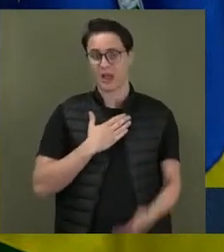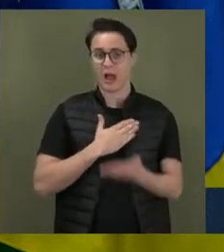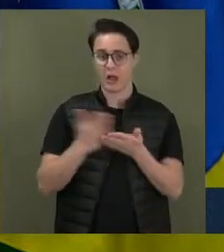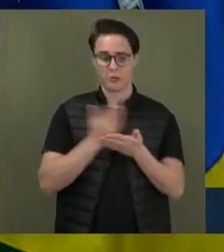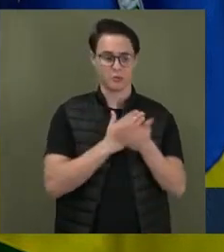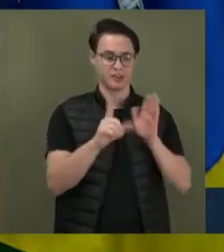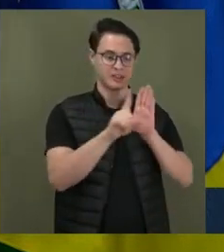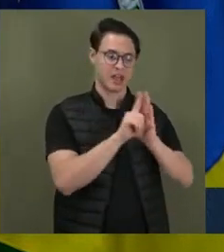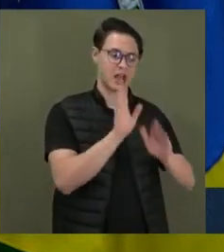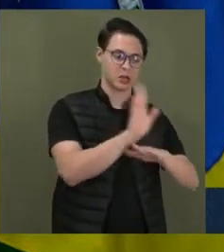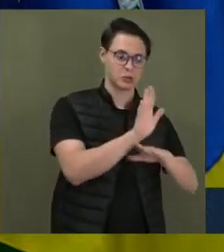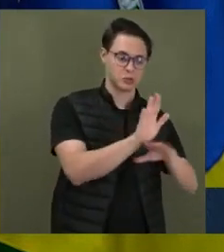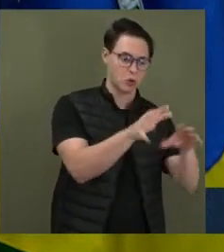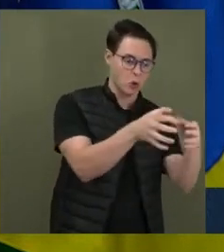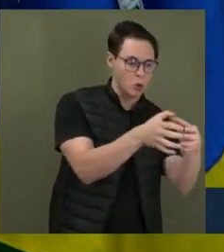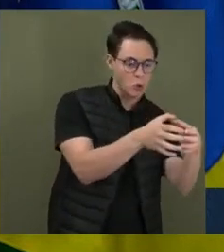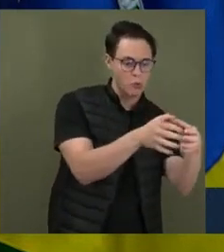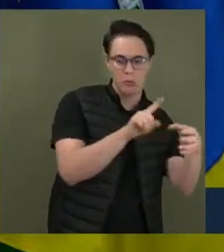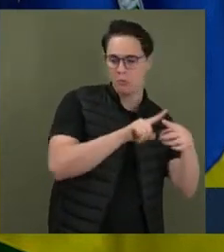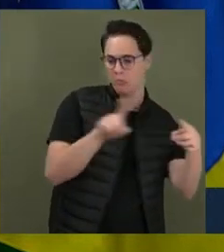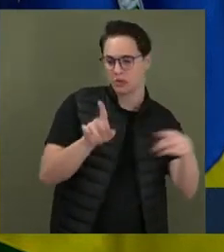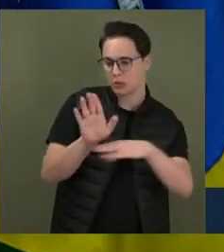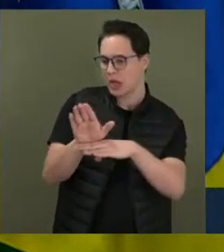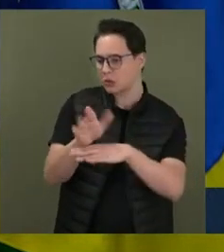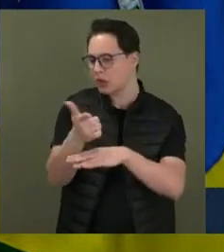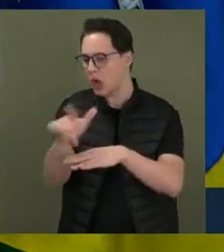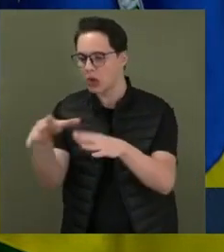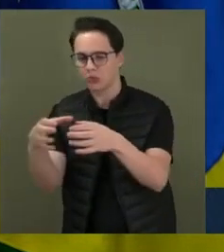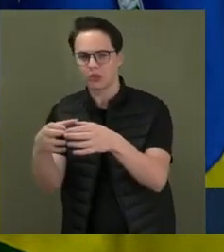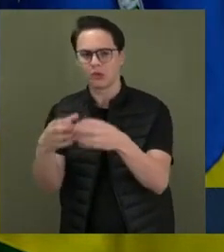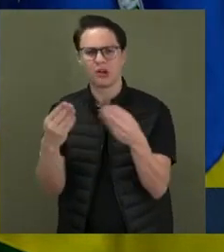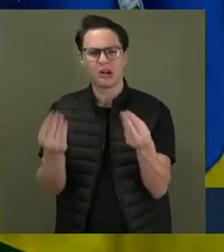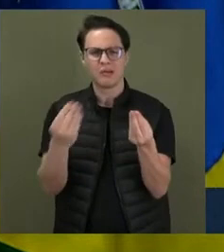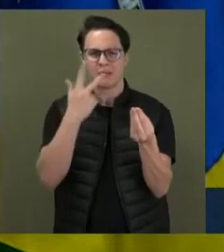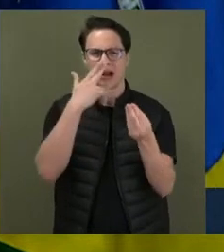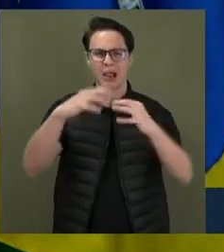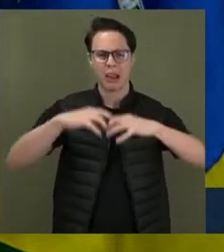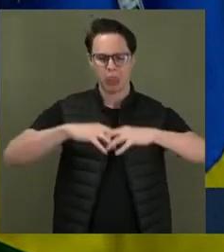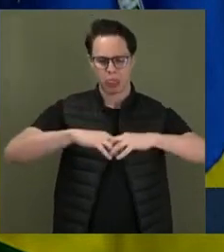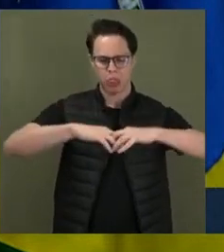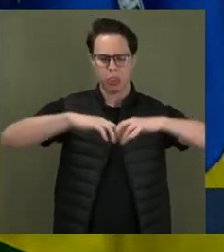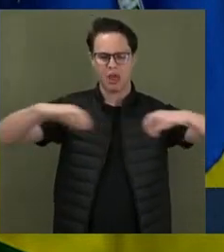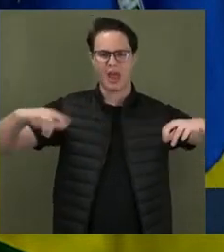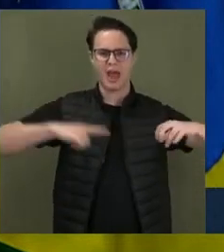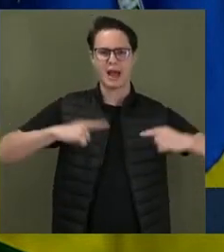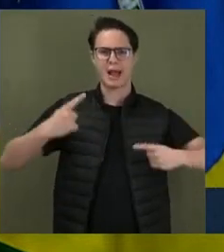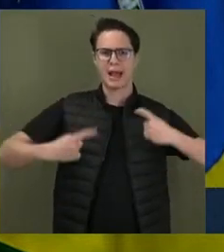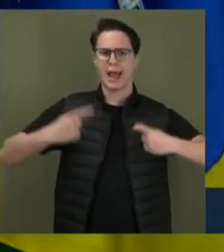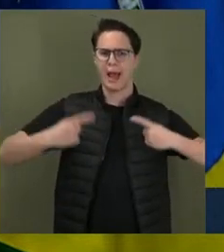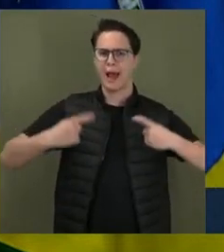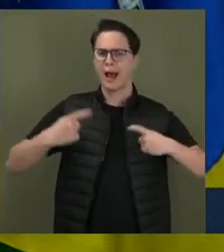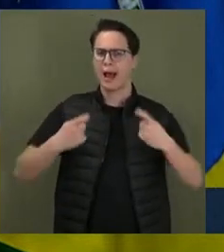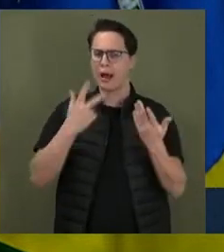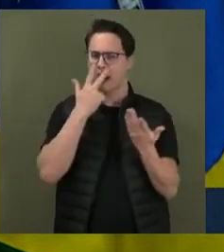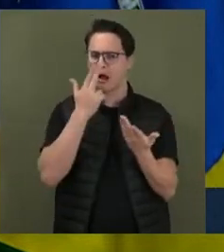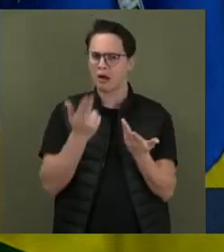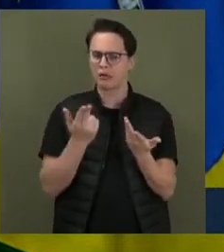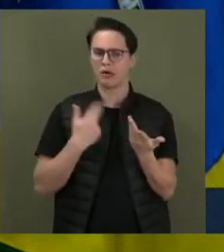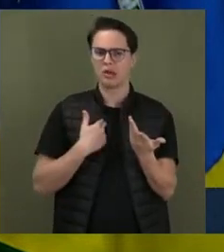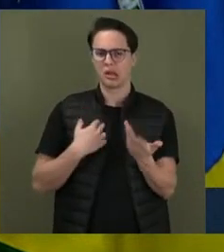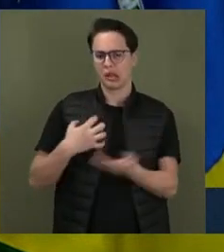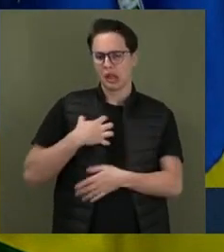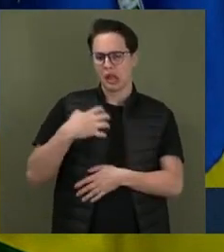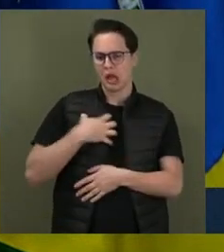para outros. Criamos uma profunda divisão na sociedade, um clima de nós contra eles, que vem sendo cultivado